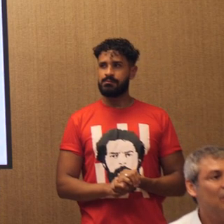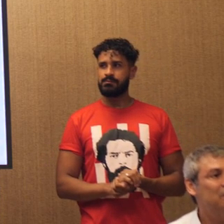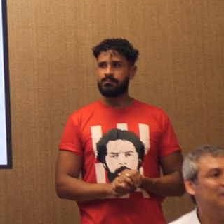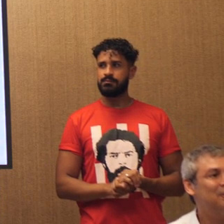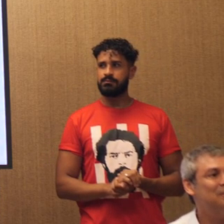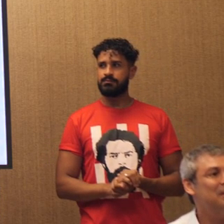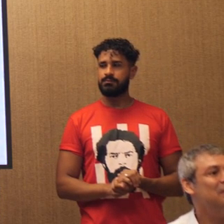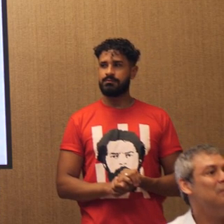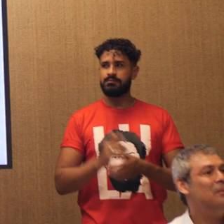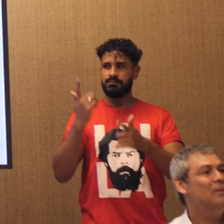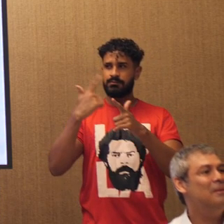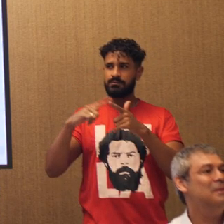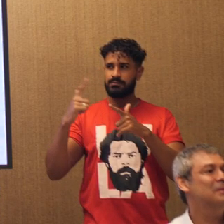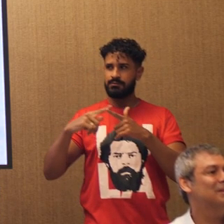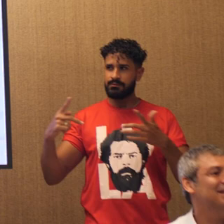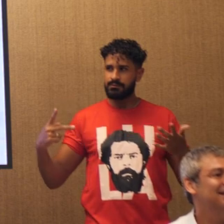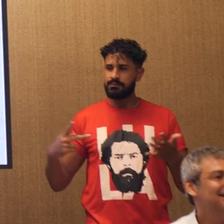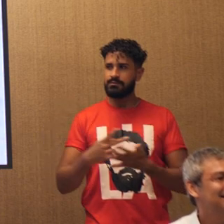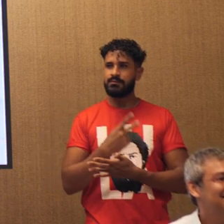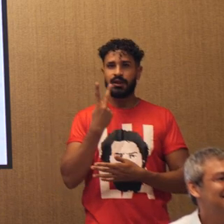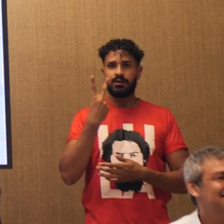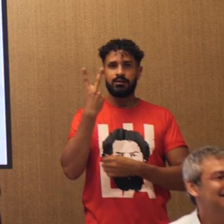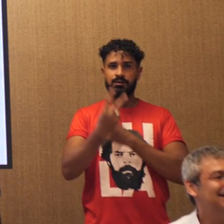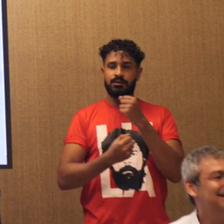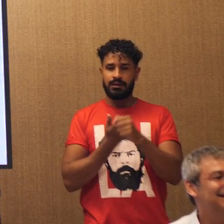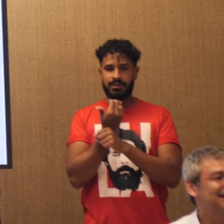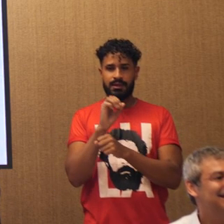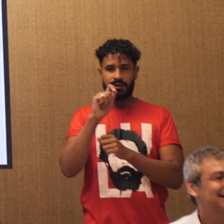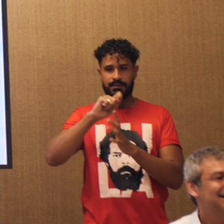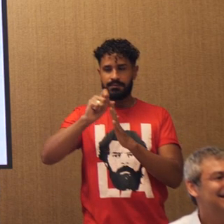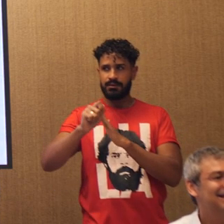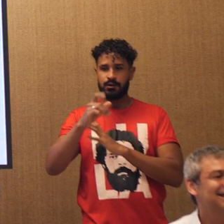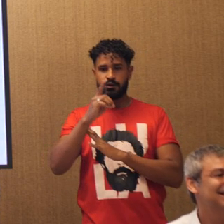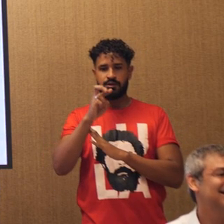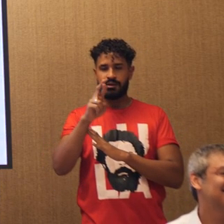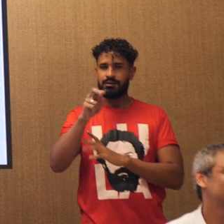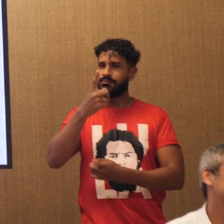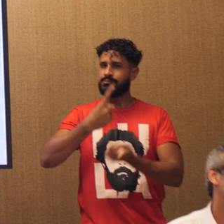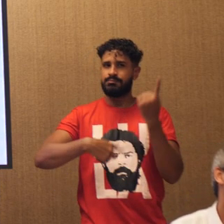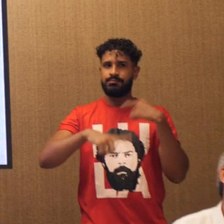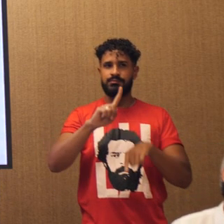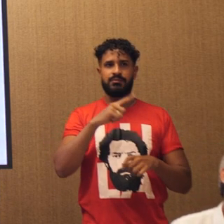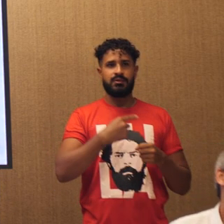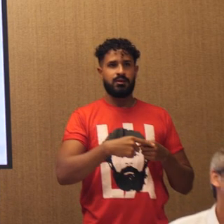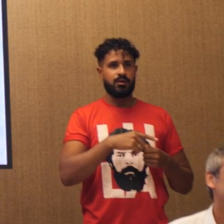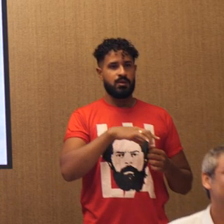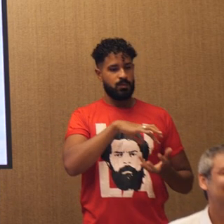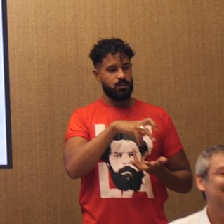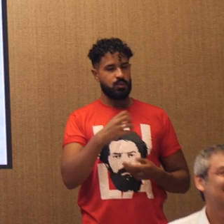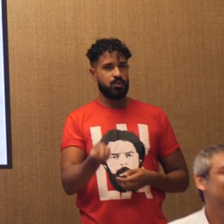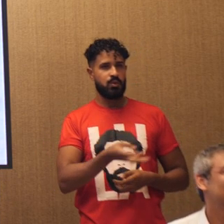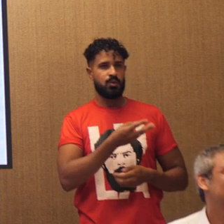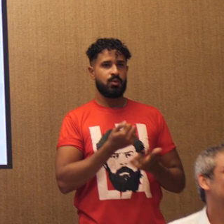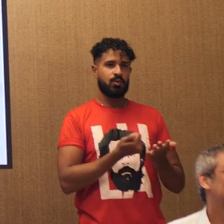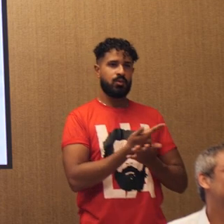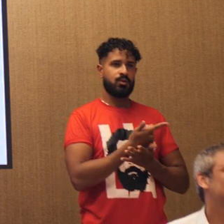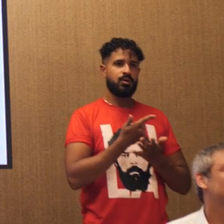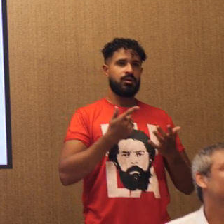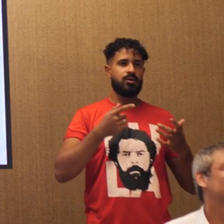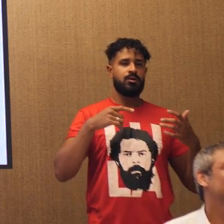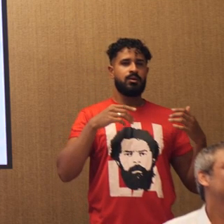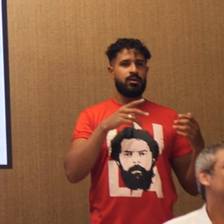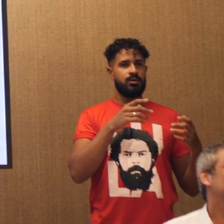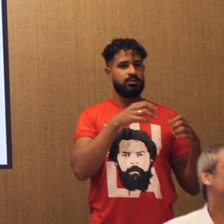O rombo que estava. Em 2 anos e 10 meses, Dorcelina revolucionou o Mundo Novo. Comprou transporte